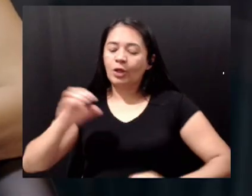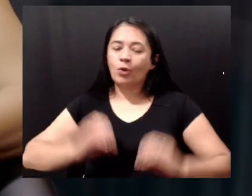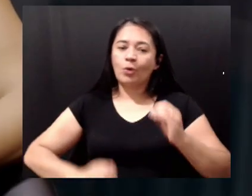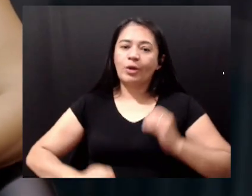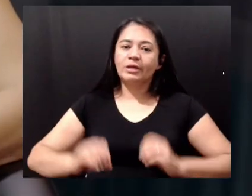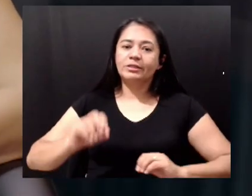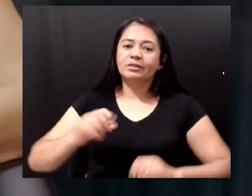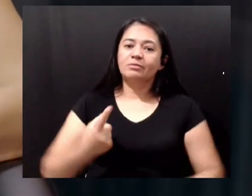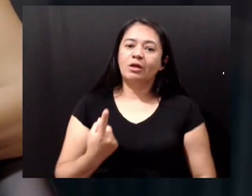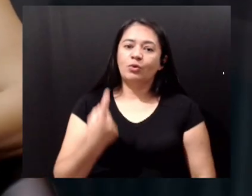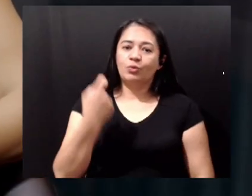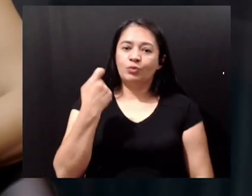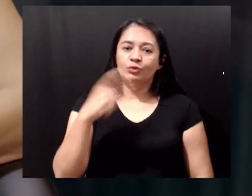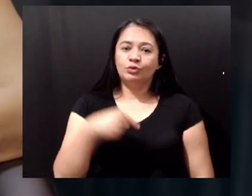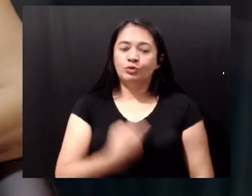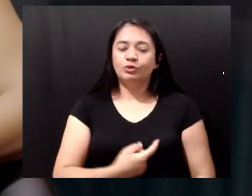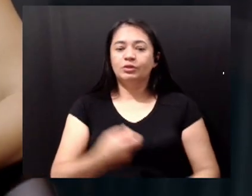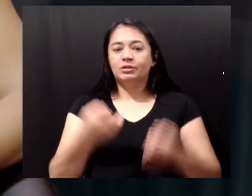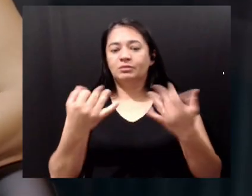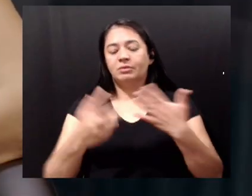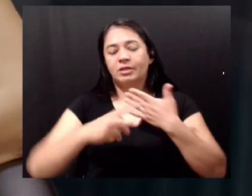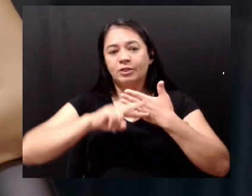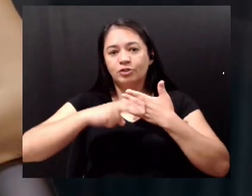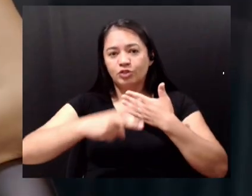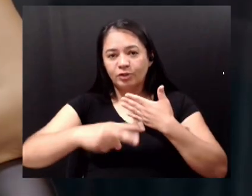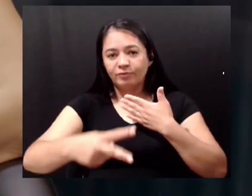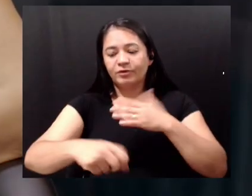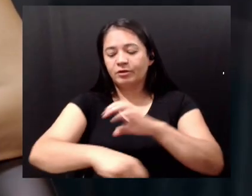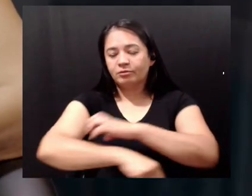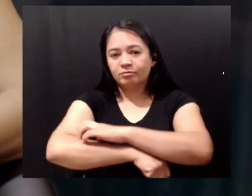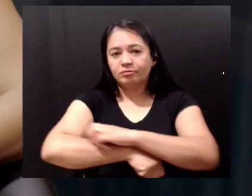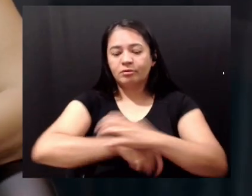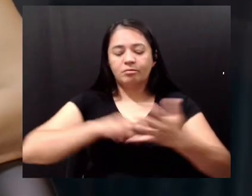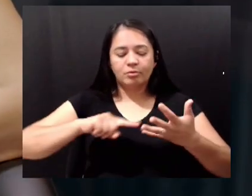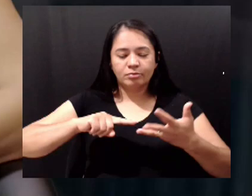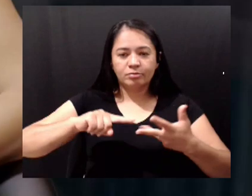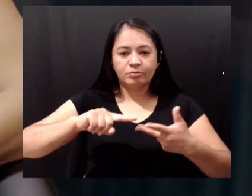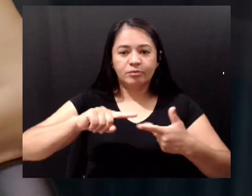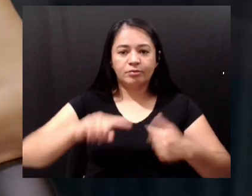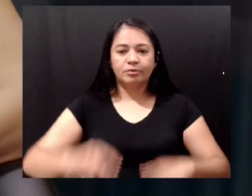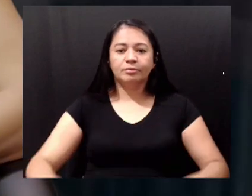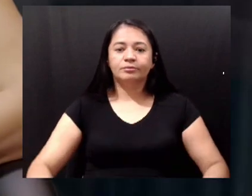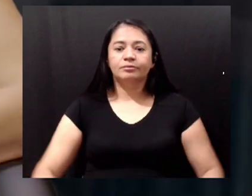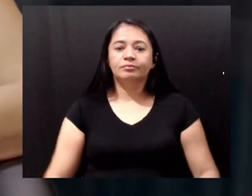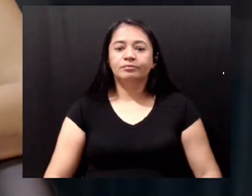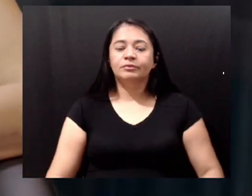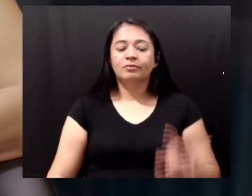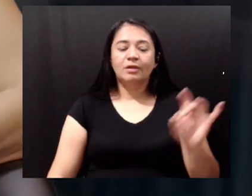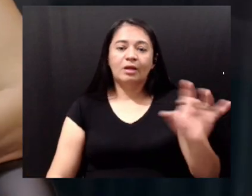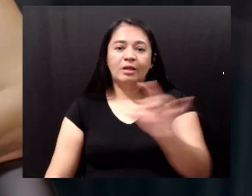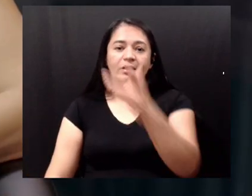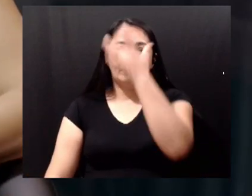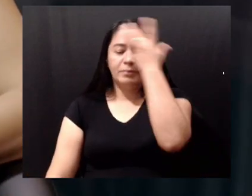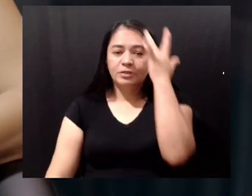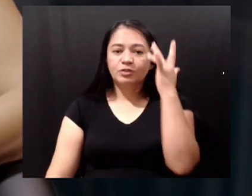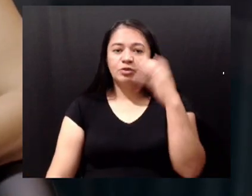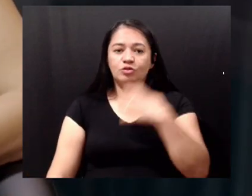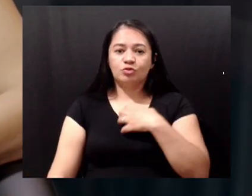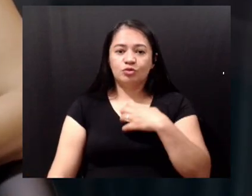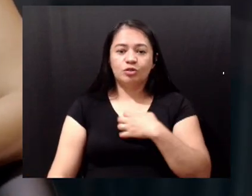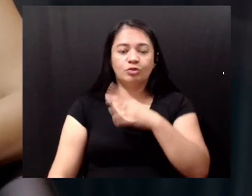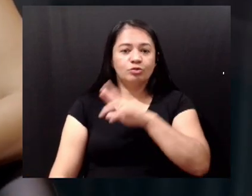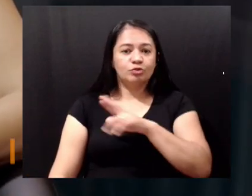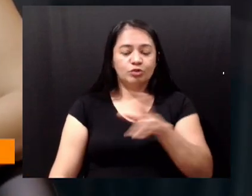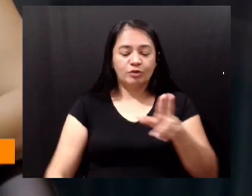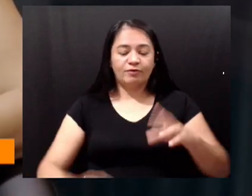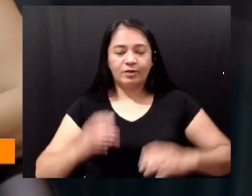estamos falando aí de efeitos colaterais, alergias, coisa e tal, né, cada pessoa reage de uma forma diferente à